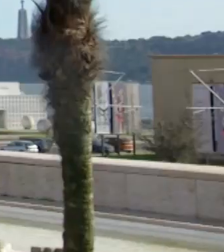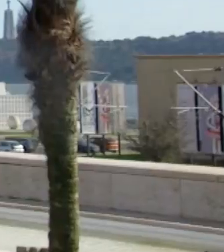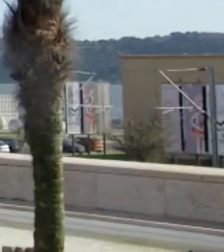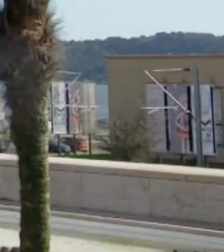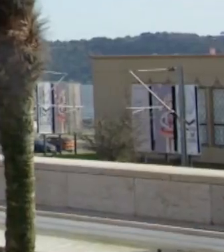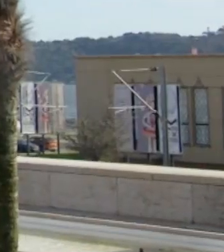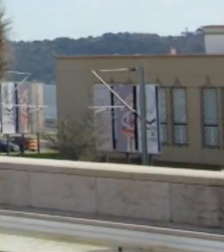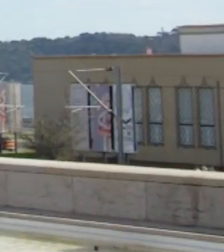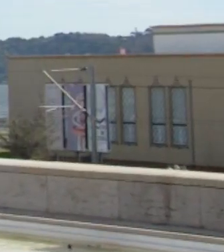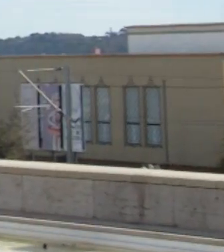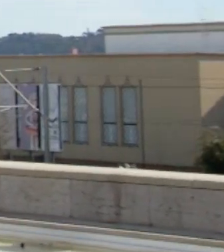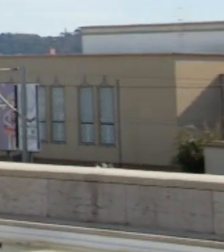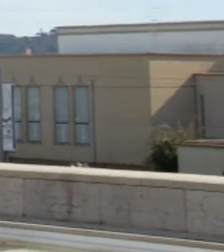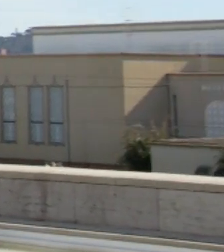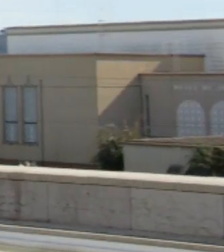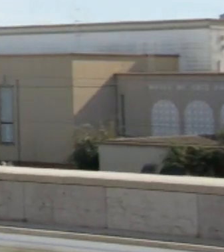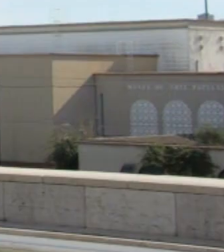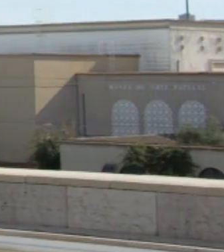episódio.